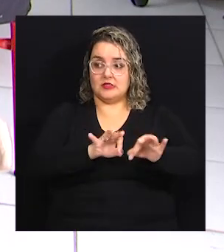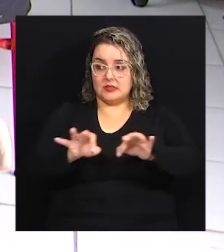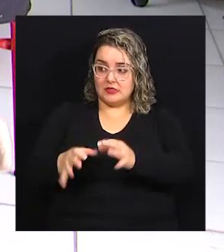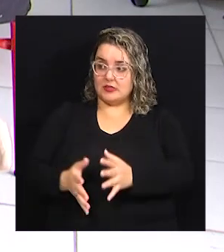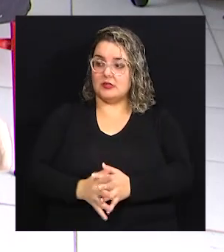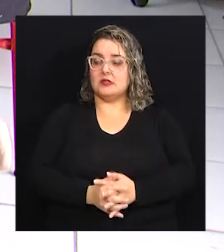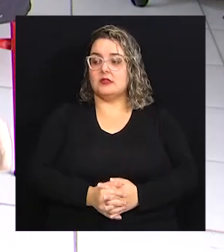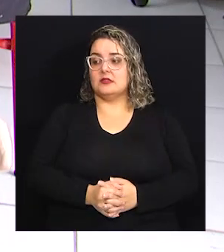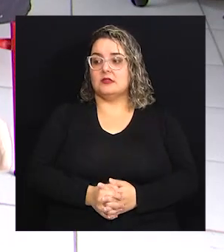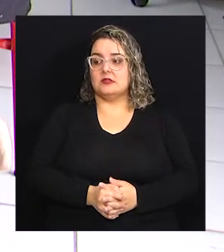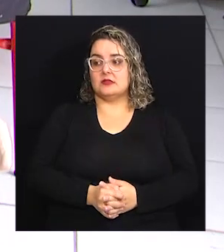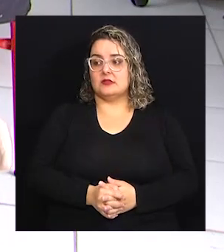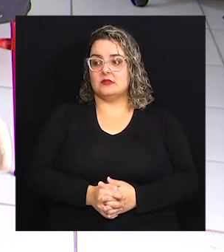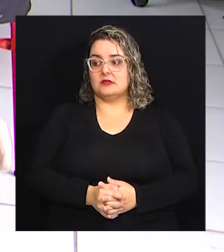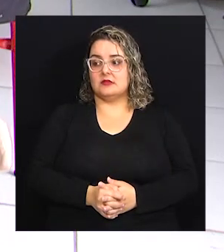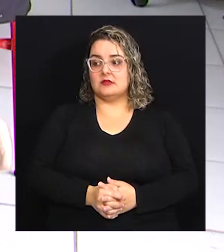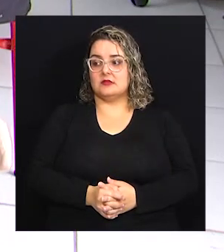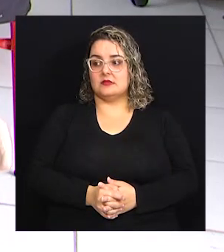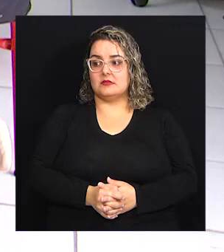presidência, a organização, essa parte